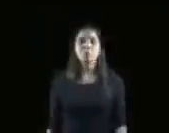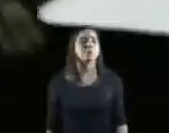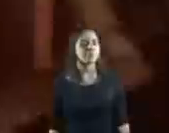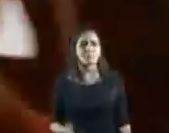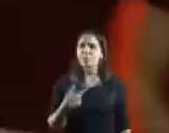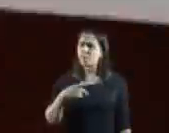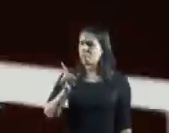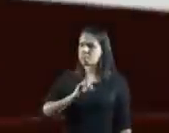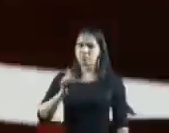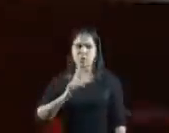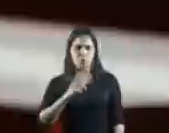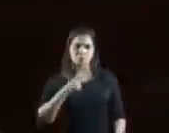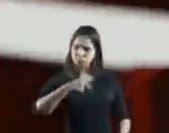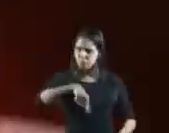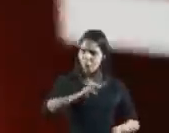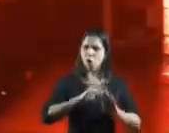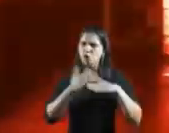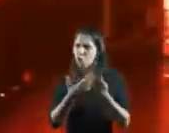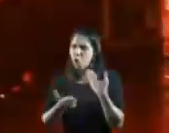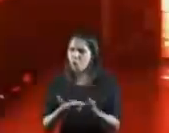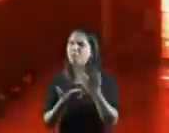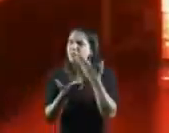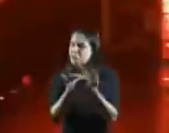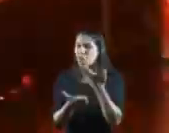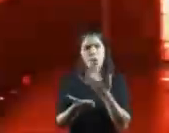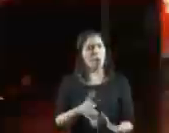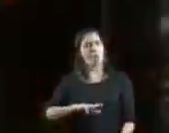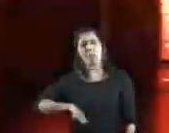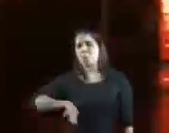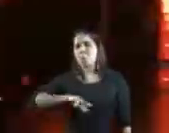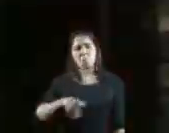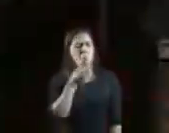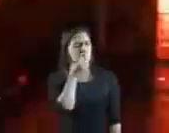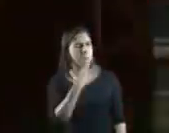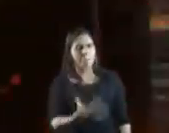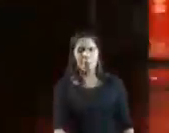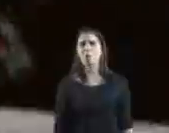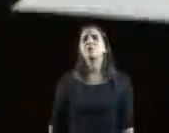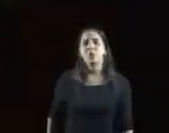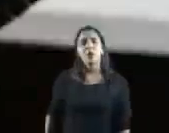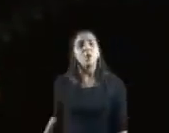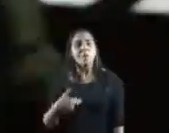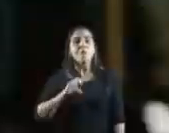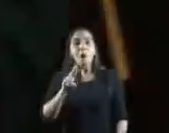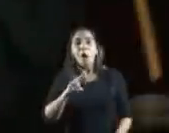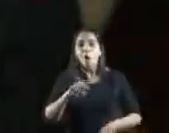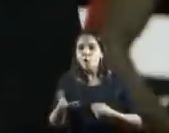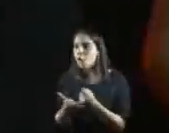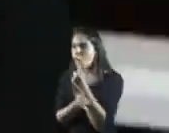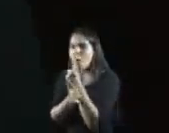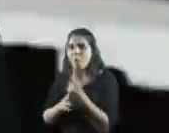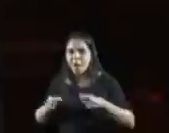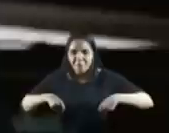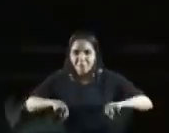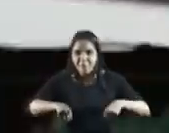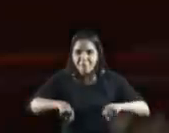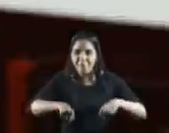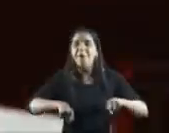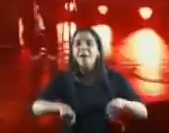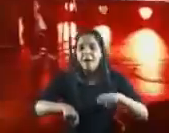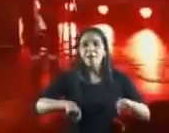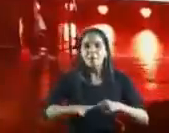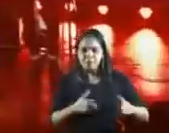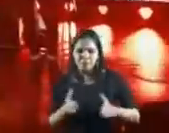Não vou à escola. A escola não é legal. Vou comprar uma motocicleta